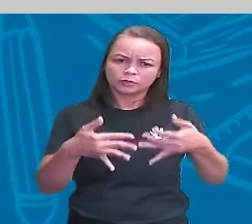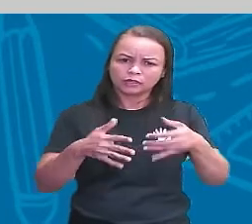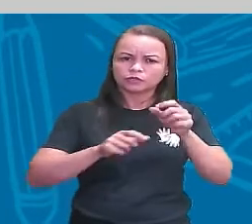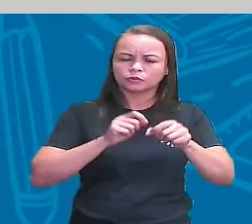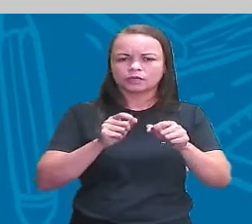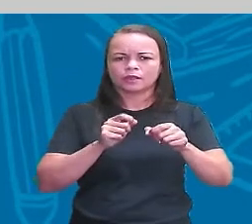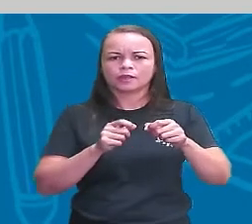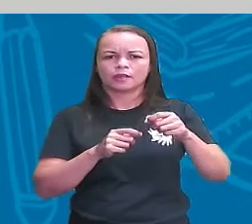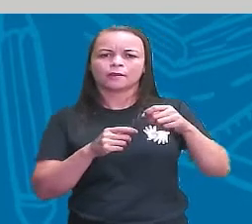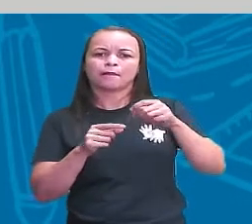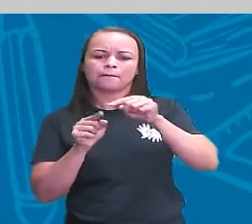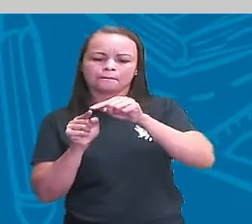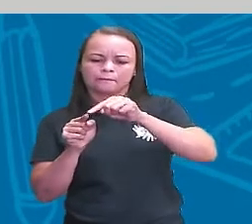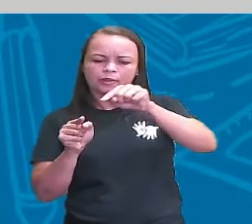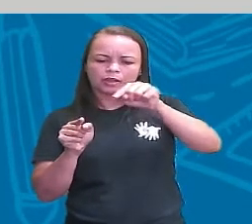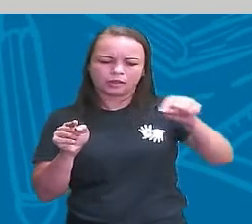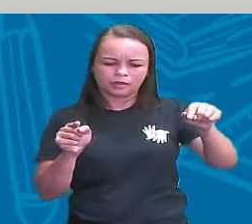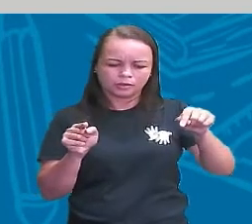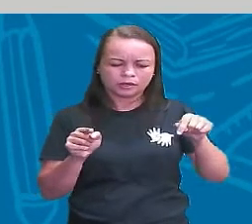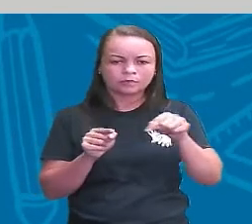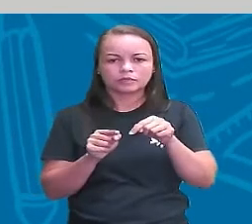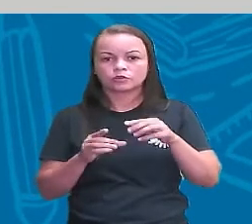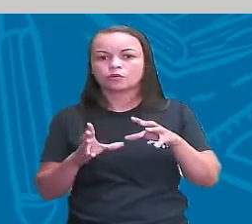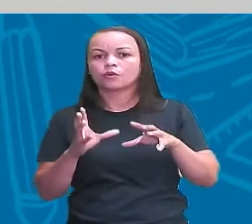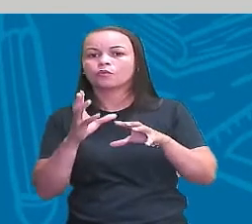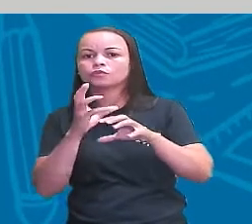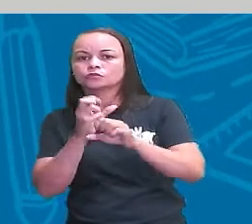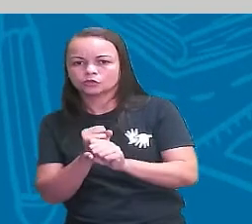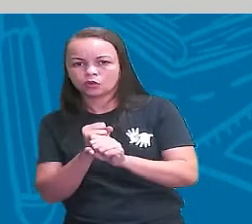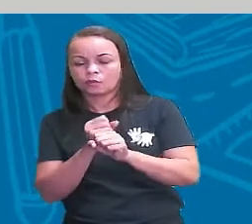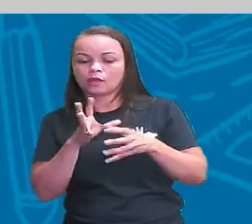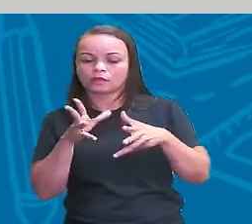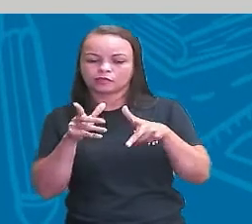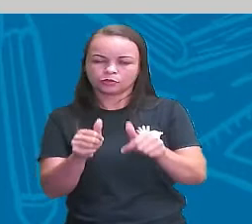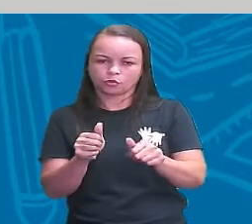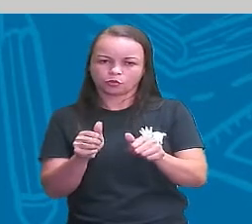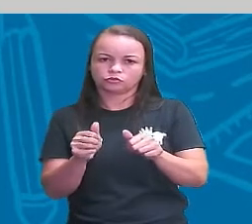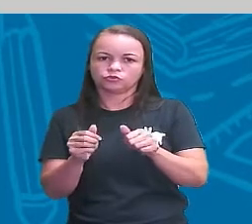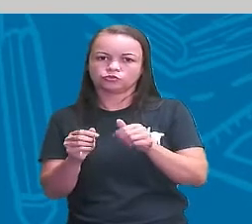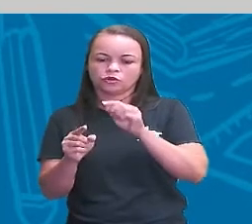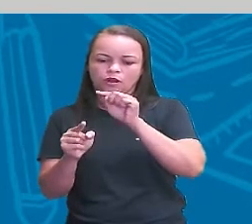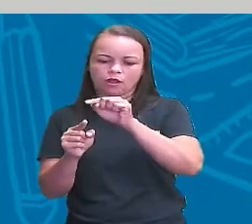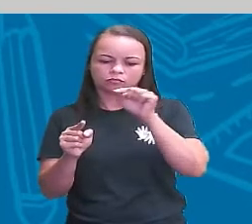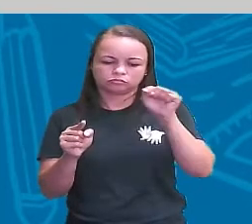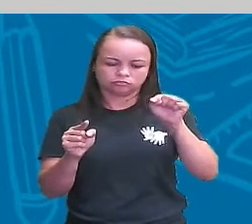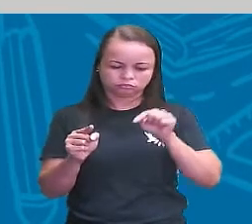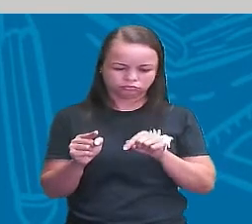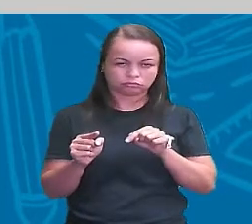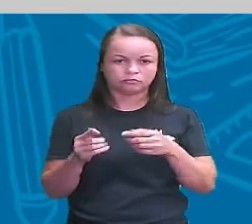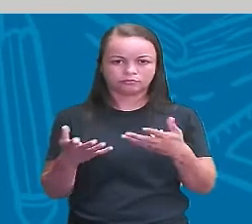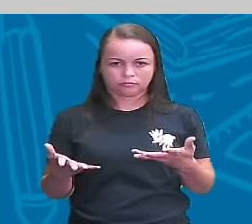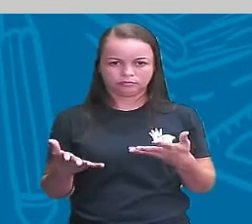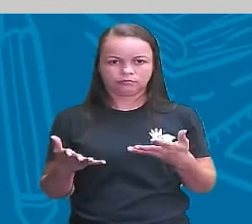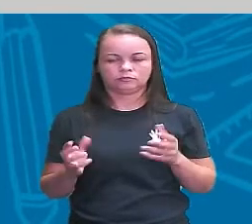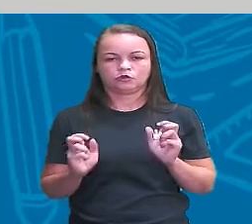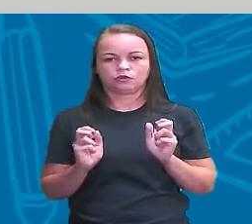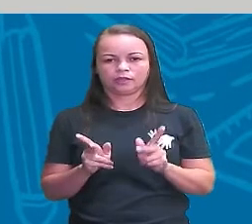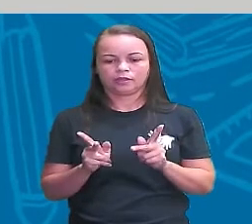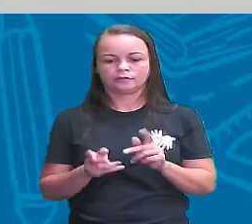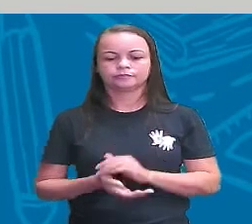é perímetro? Perímetro é a soma de todos os lados. Ok? Então, vamos